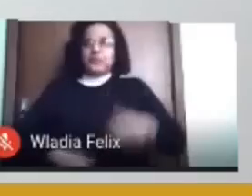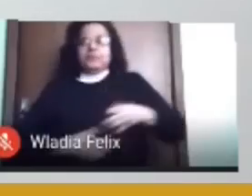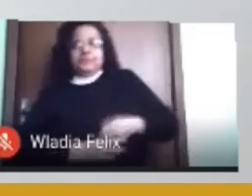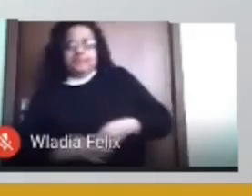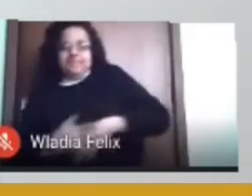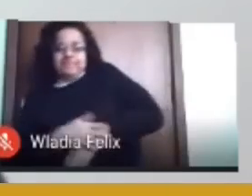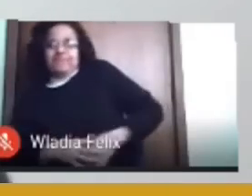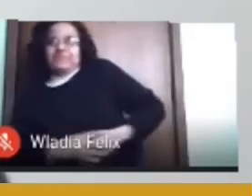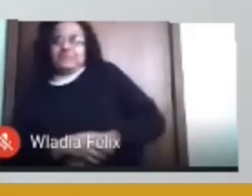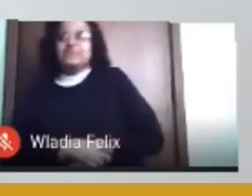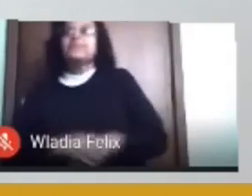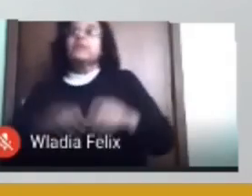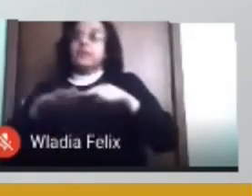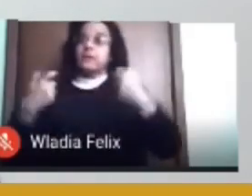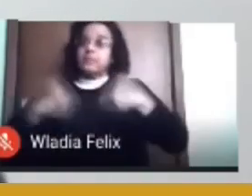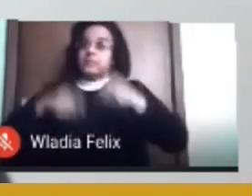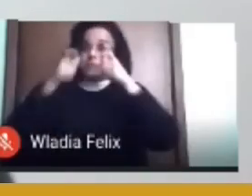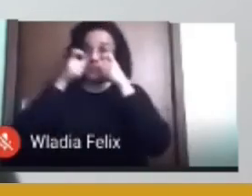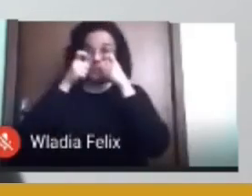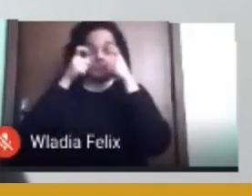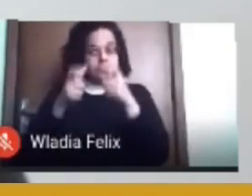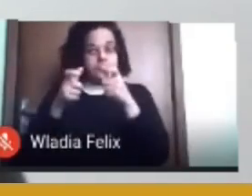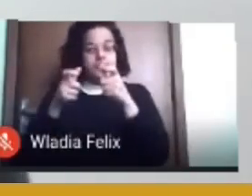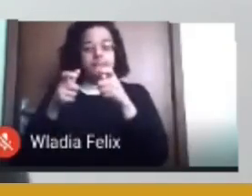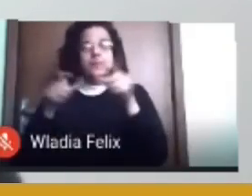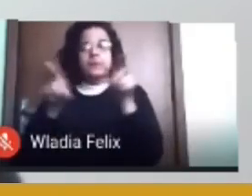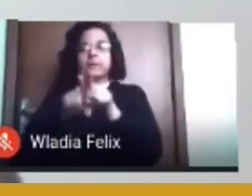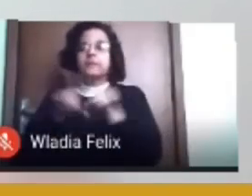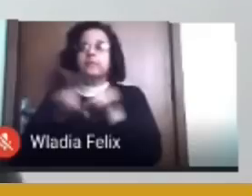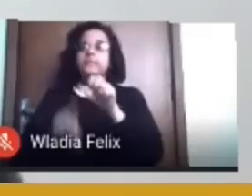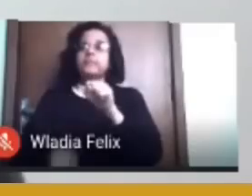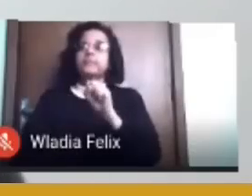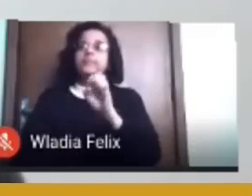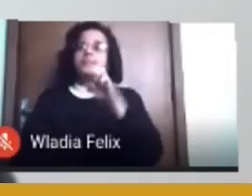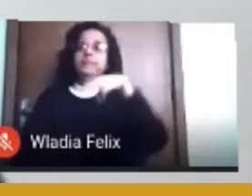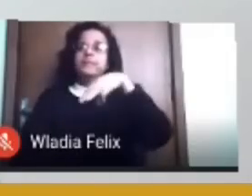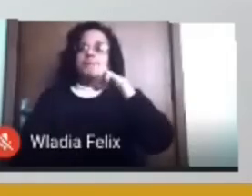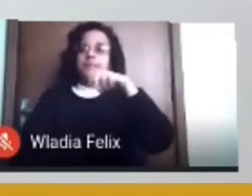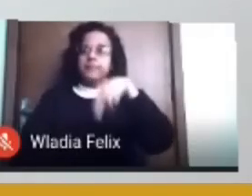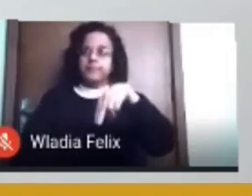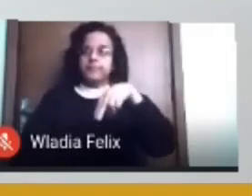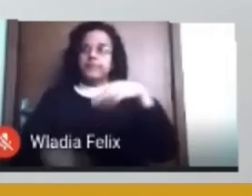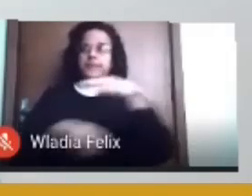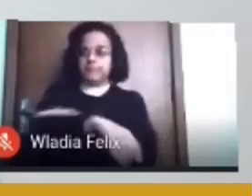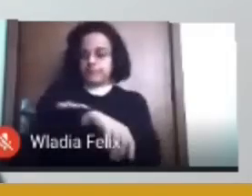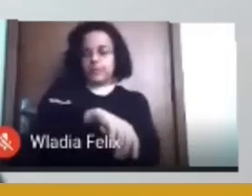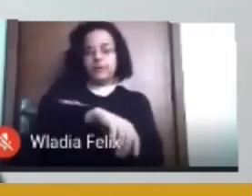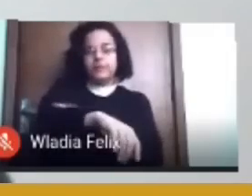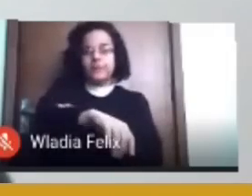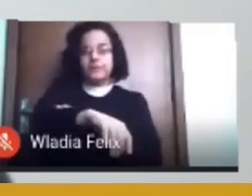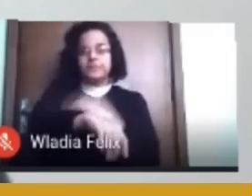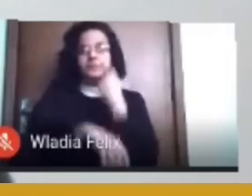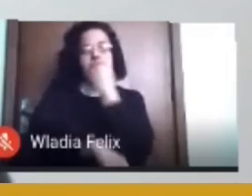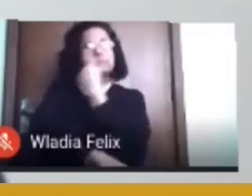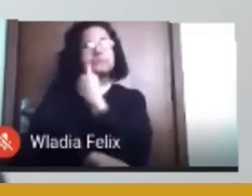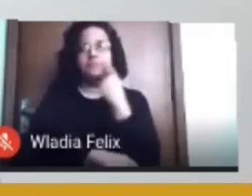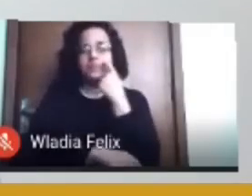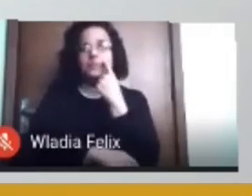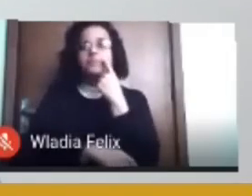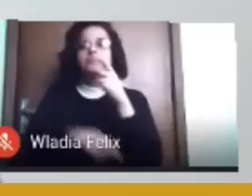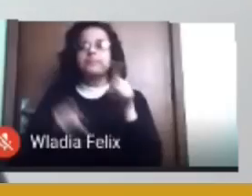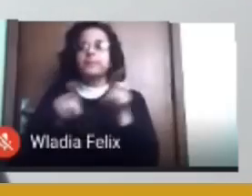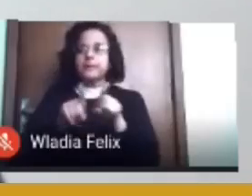boca ou nos genitais. As DSTs, gravidez na infância ou na adolescência, mudança de comportamento ou